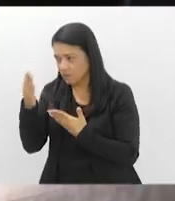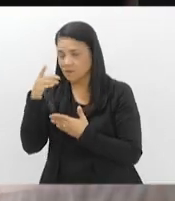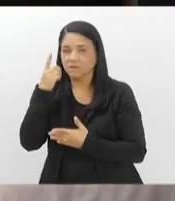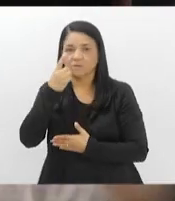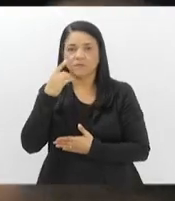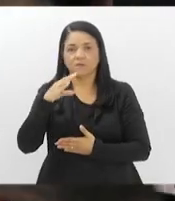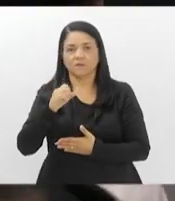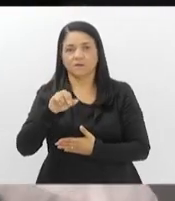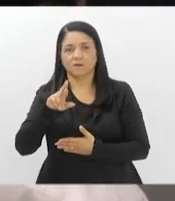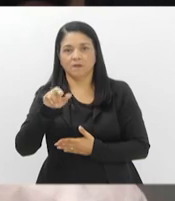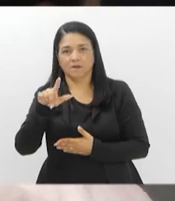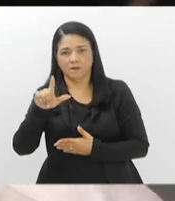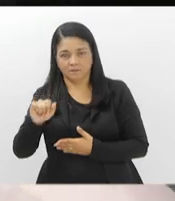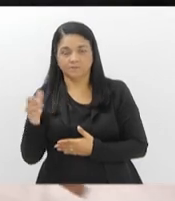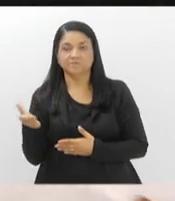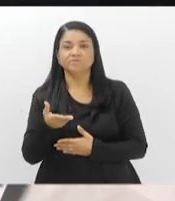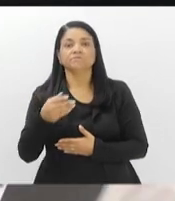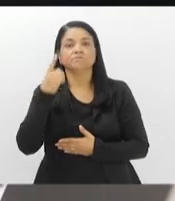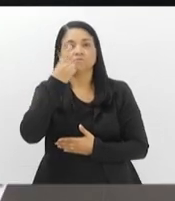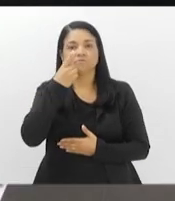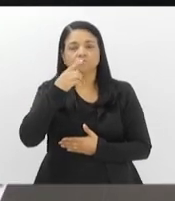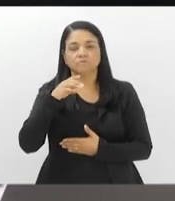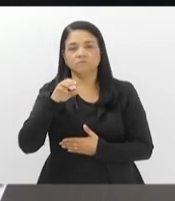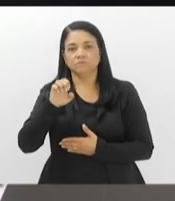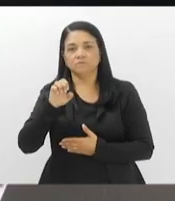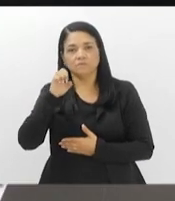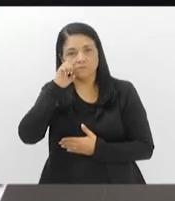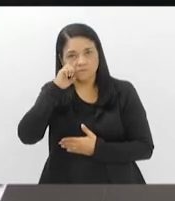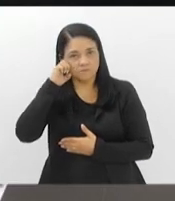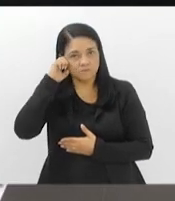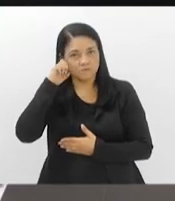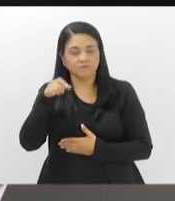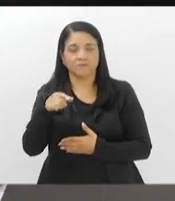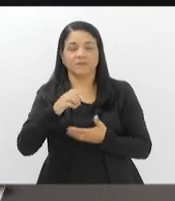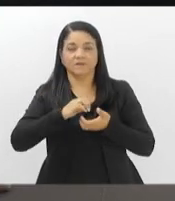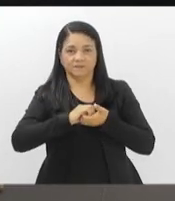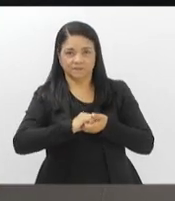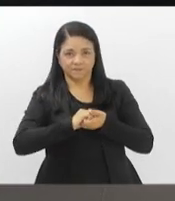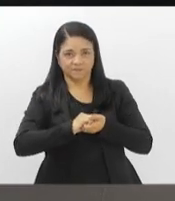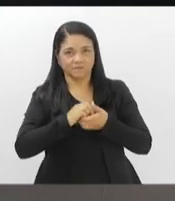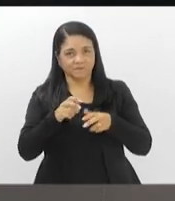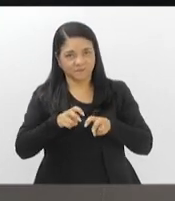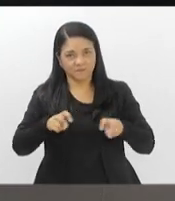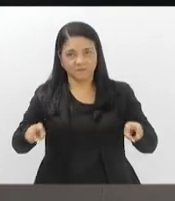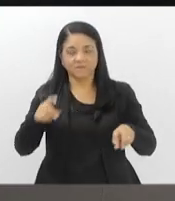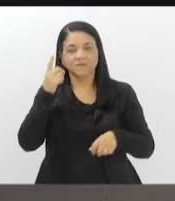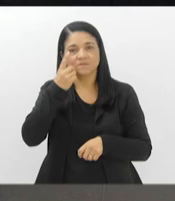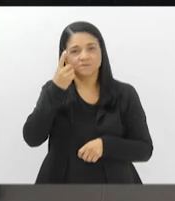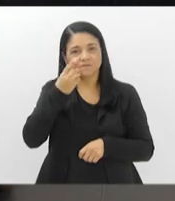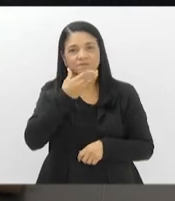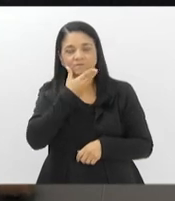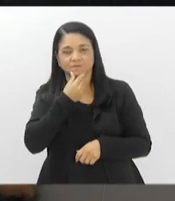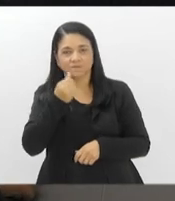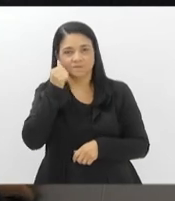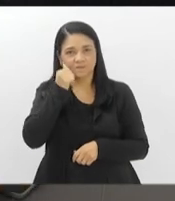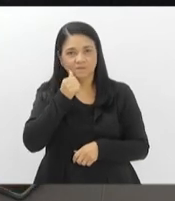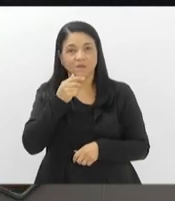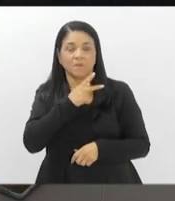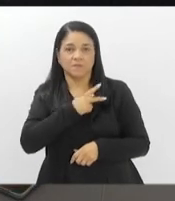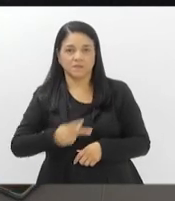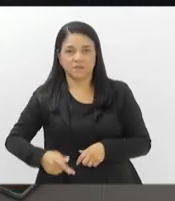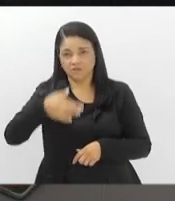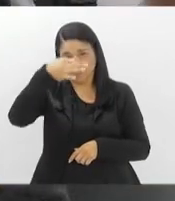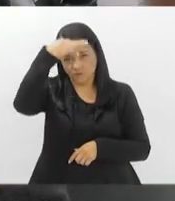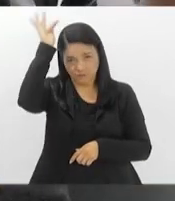deputada éca bom saudar os companheiros nobres colegas deputados e deputadas daqui o presidente Fred